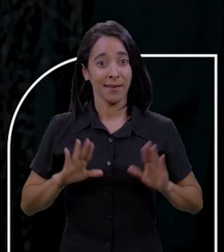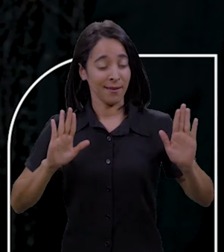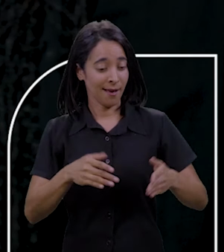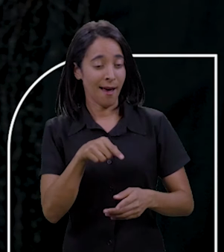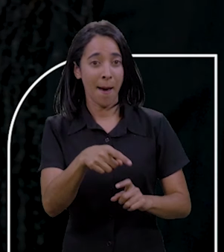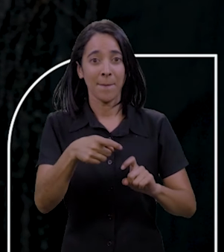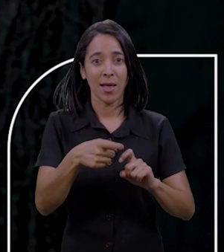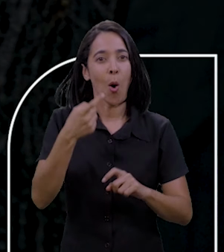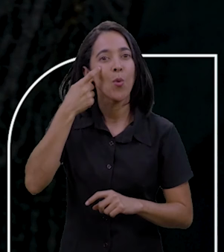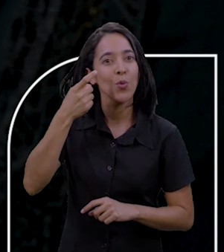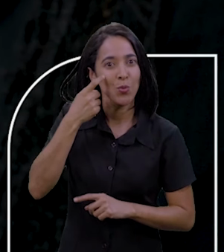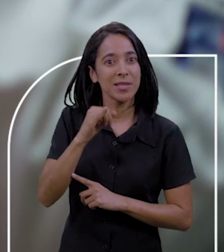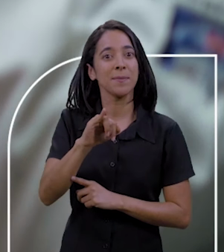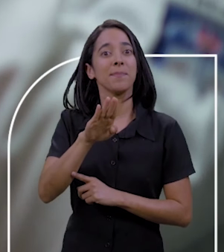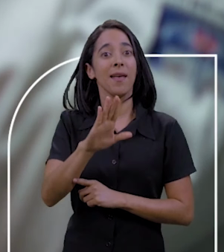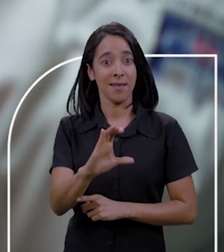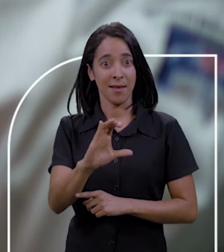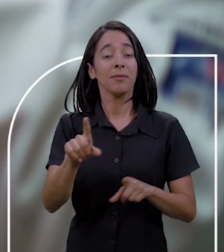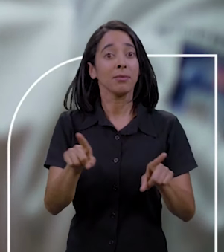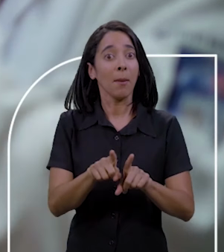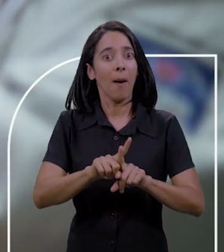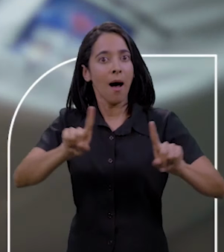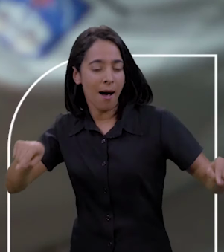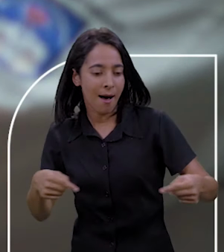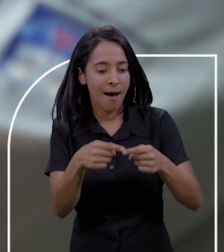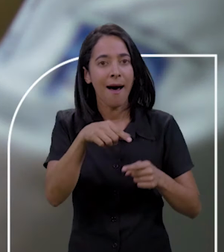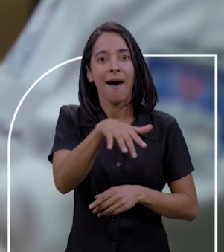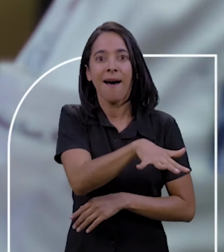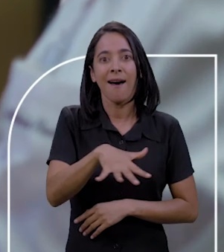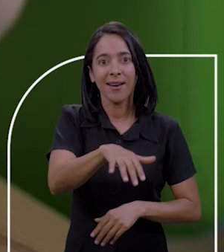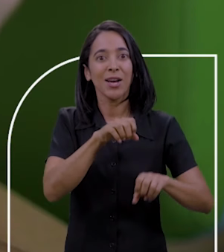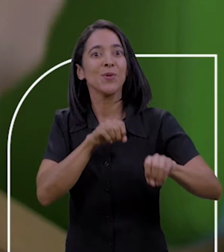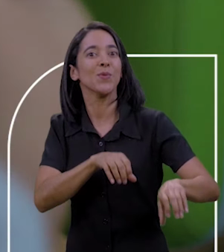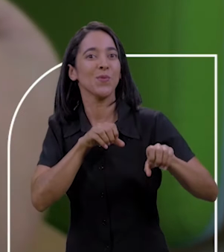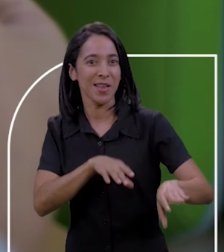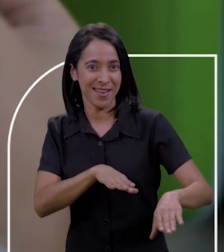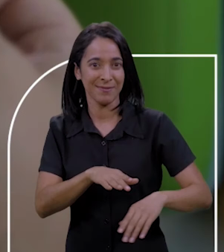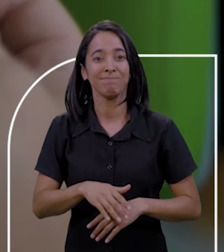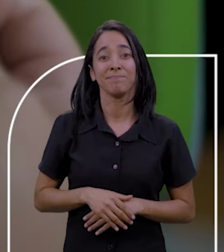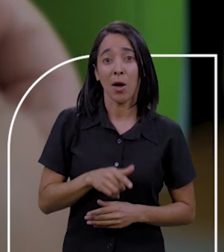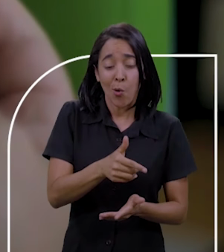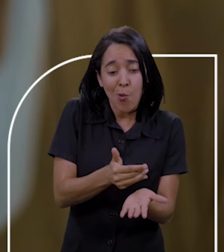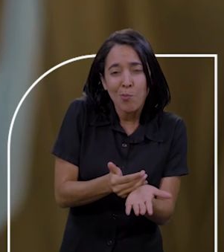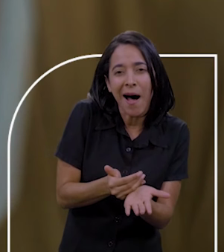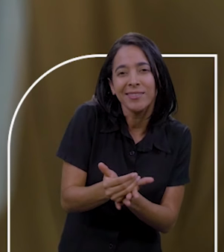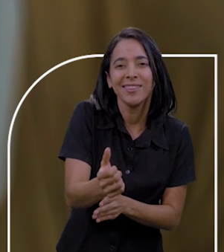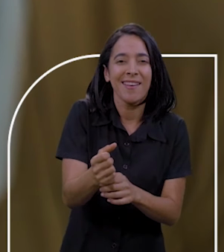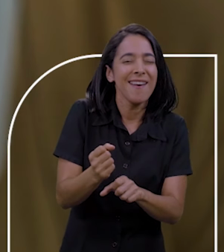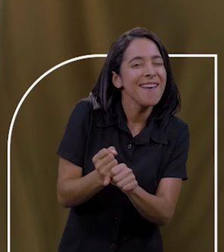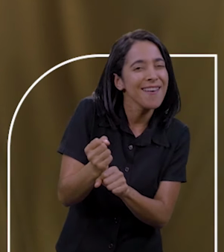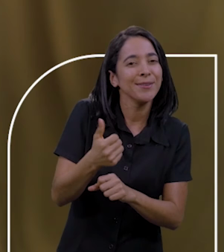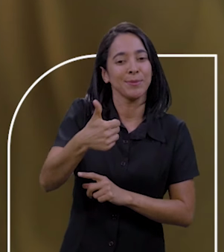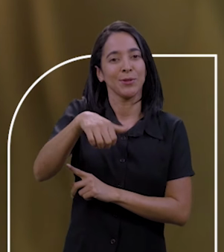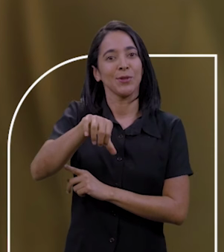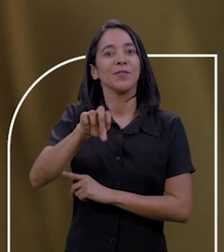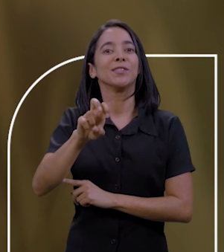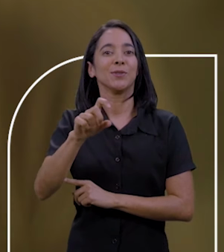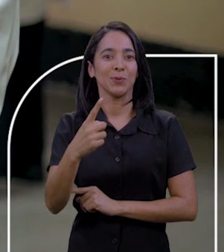de oftalmologia do Instituto, e que também atua na área da educação, o nosso setor começou aqui em